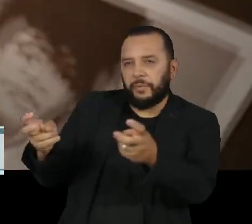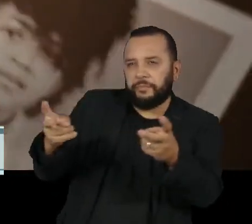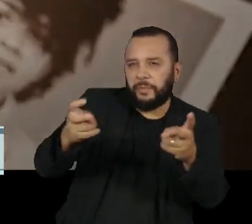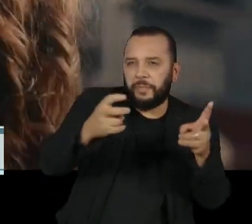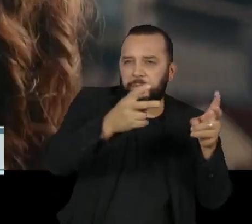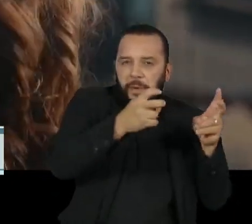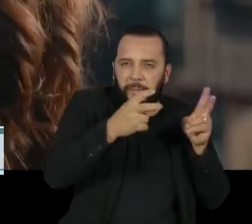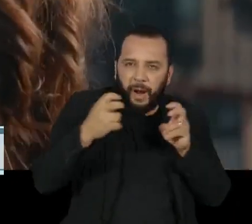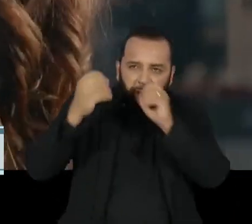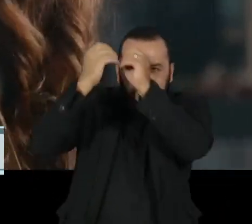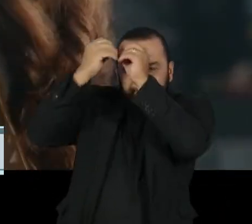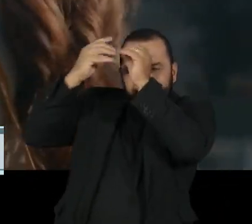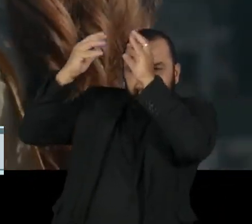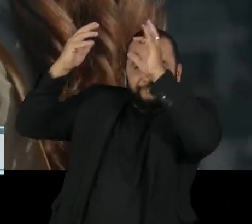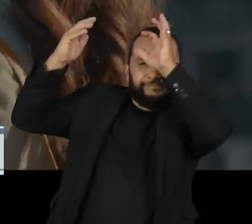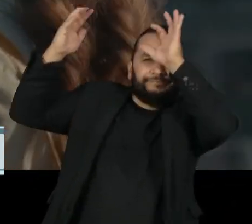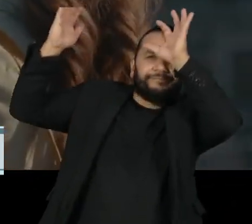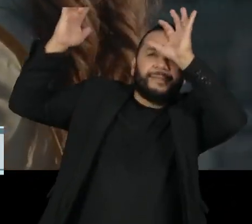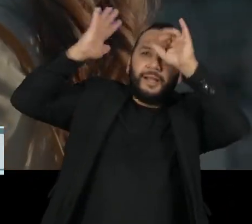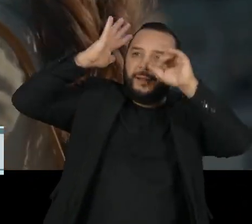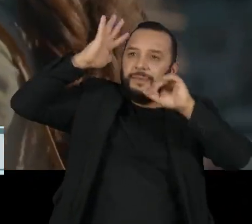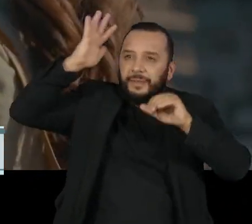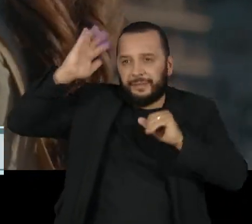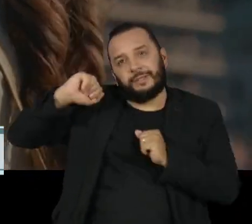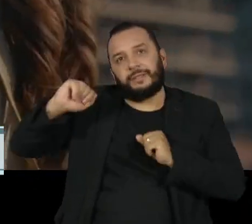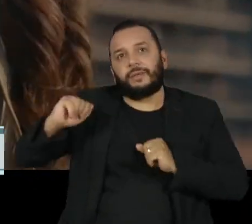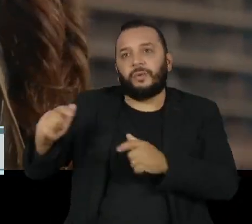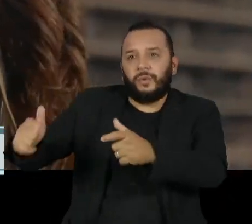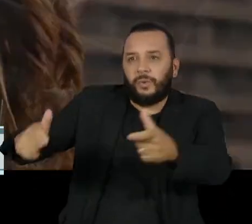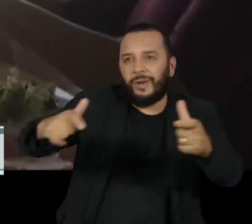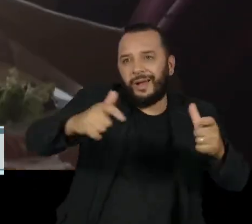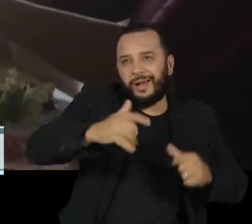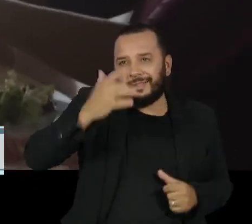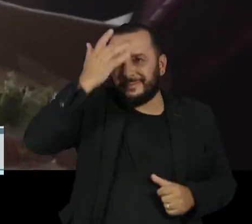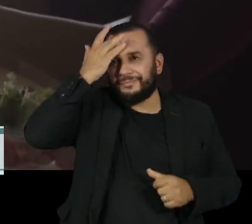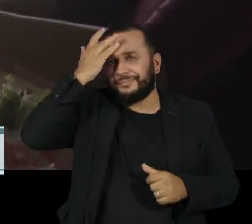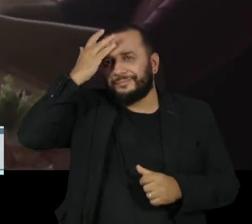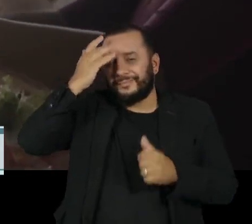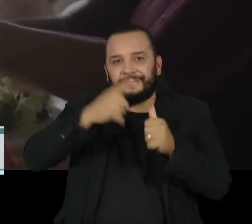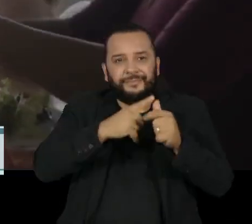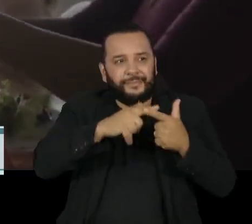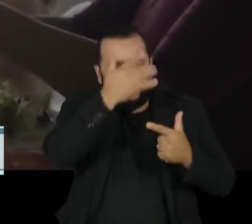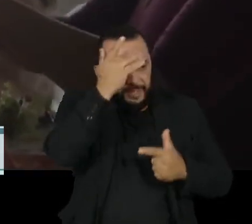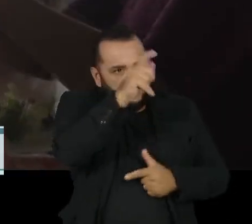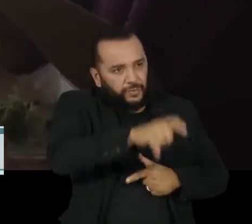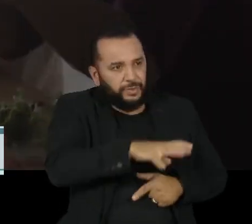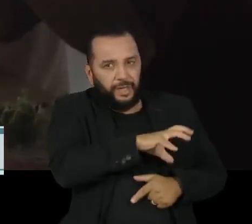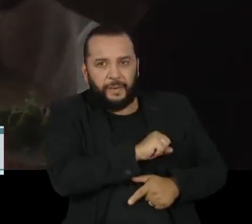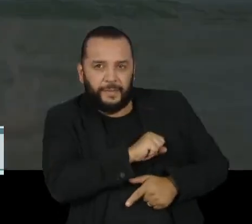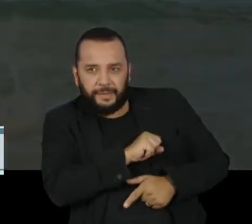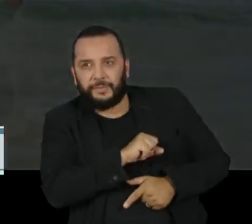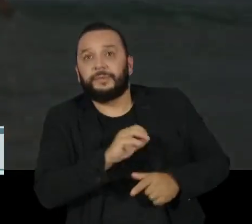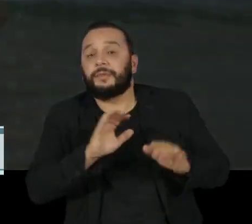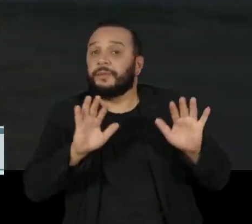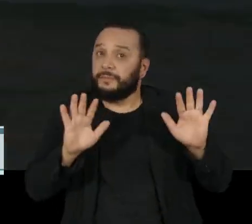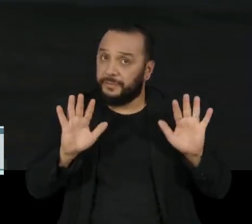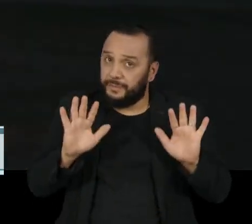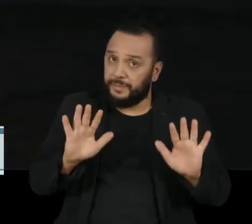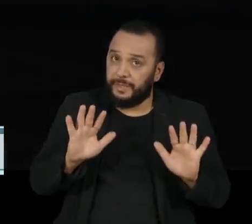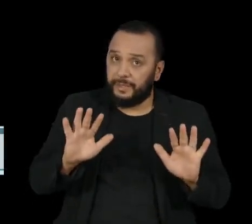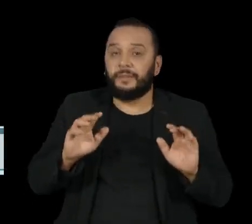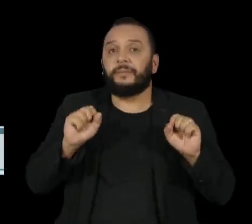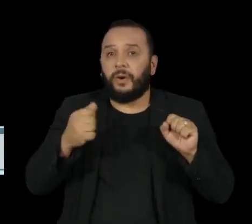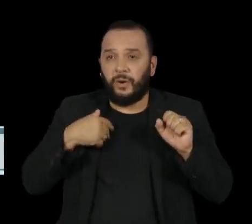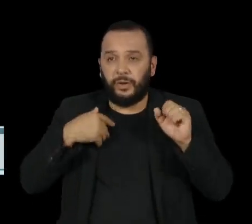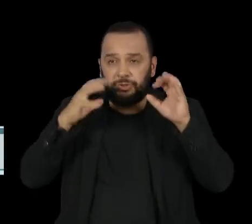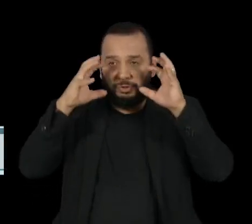memórias. Lugares inesquecíveis, pessoas que amamos. Mas isso pode se